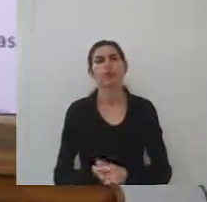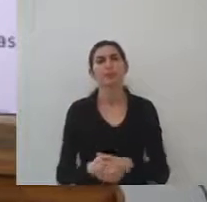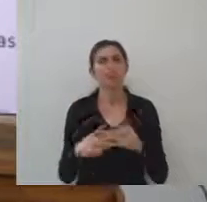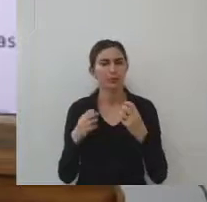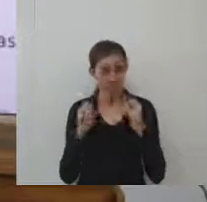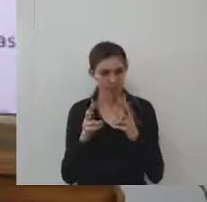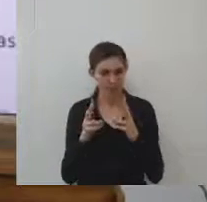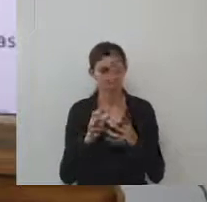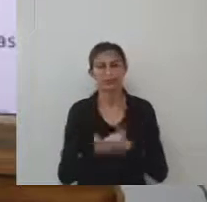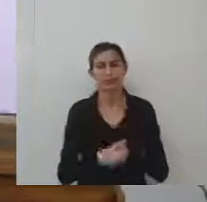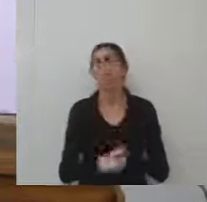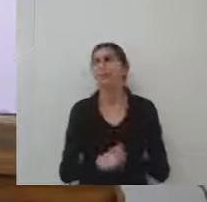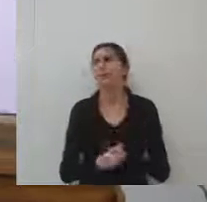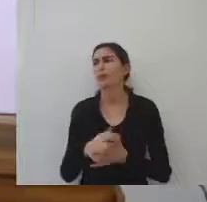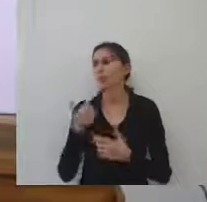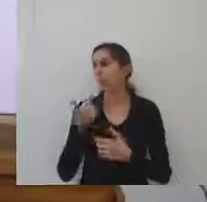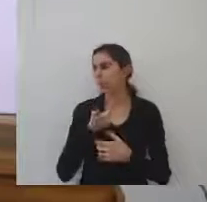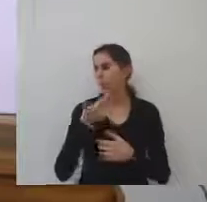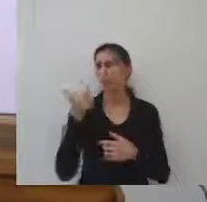Ok?